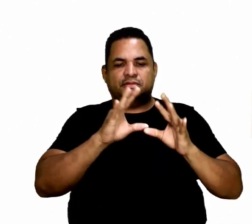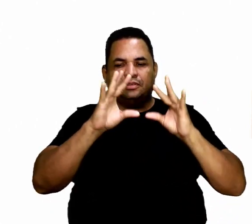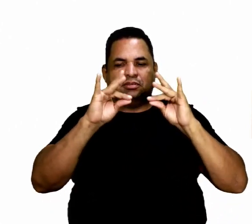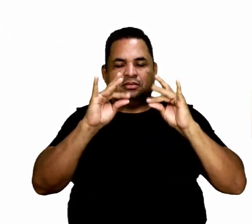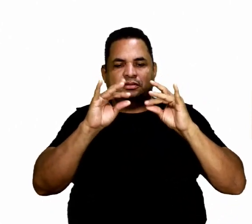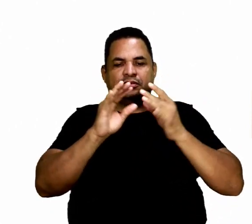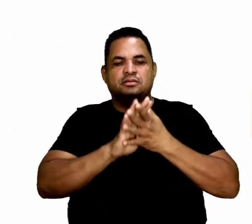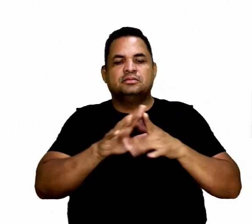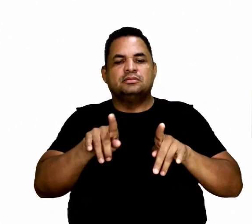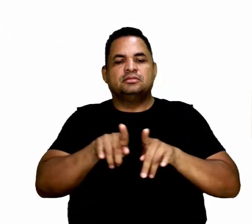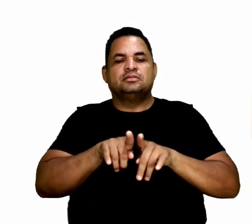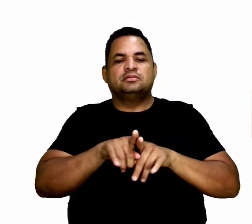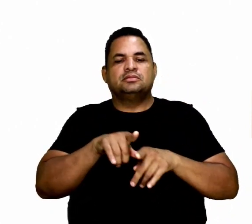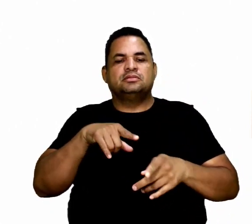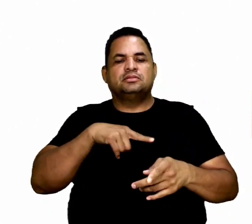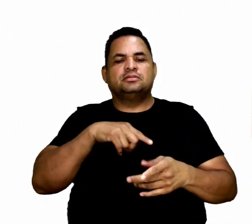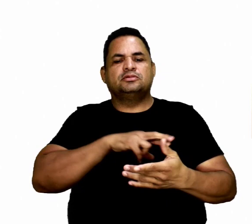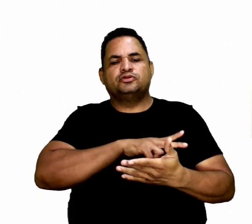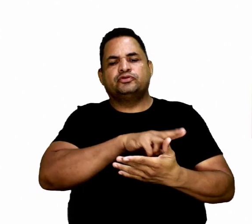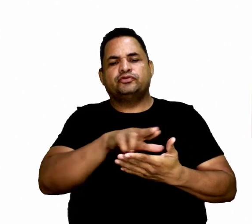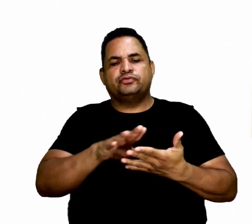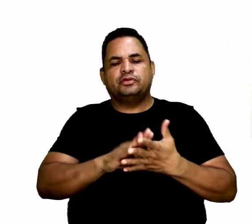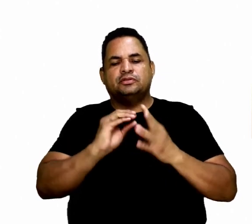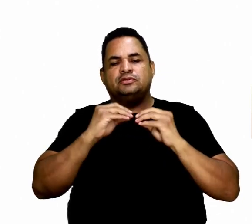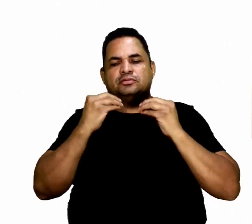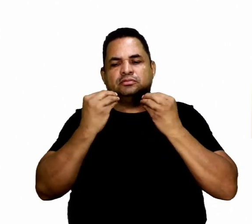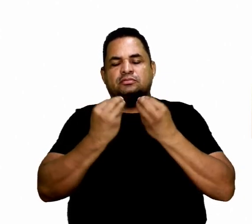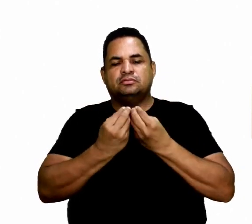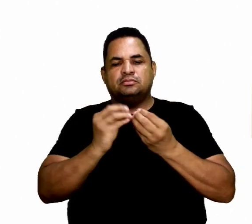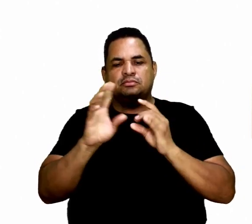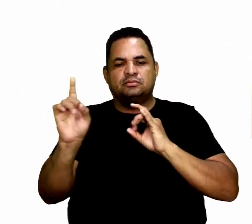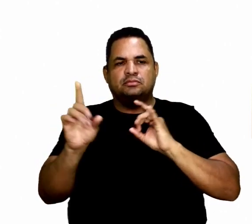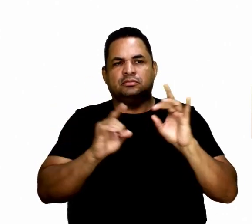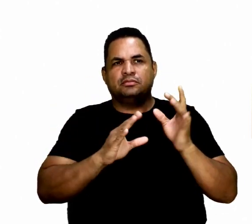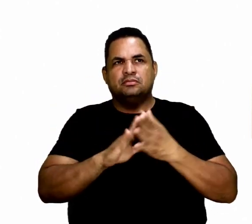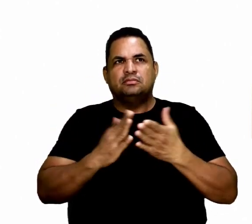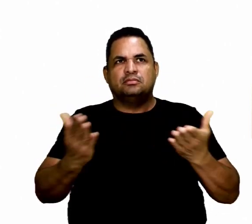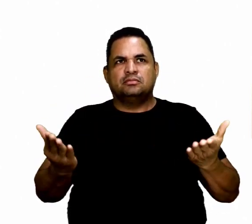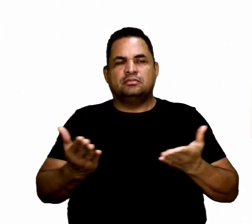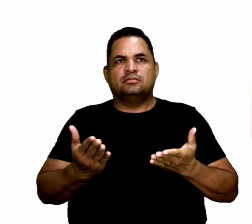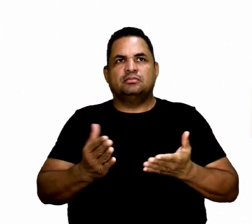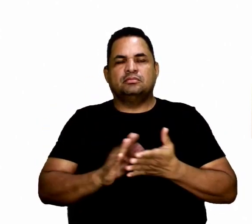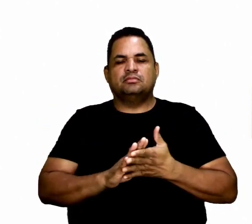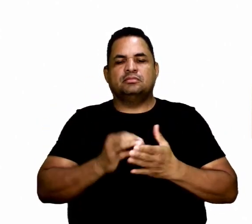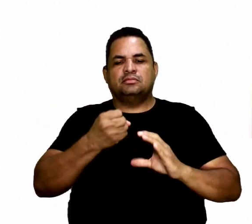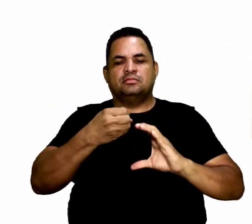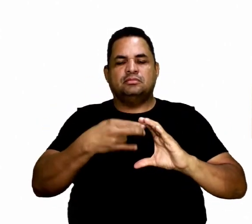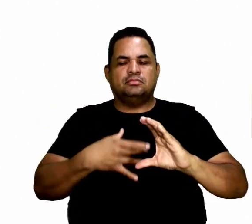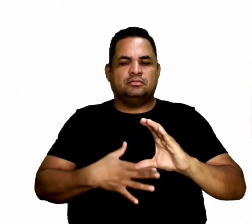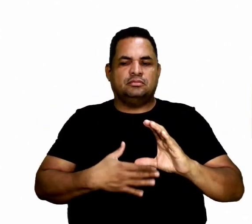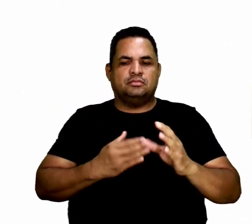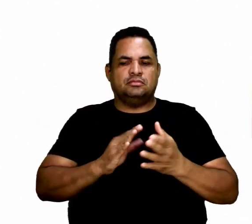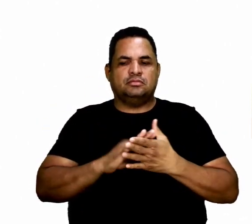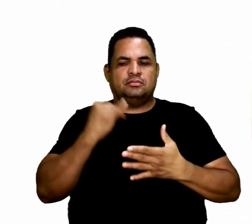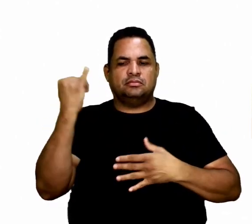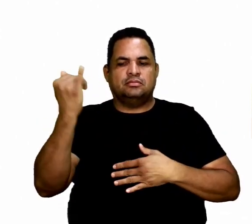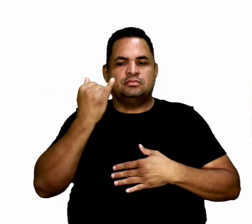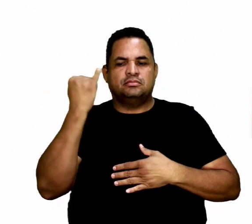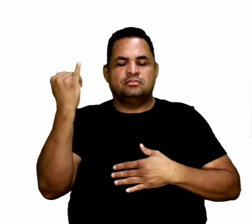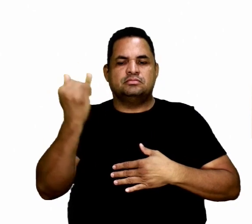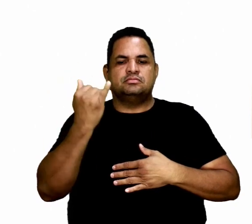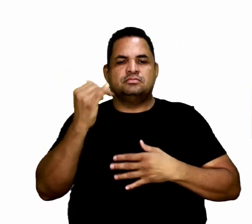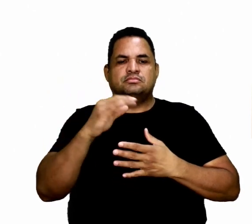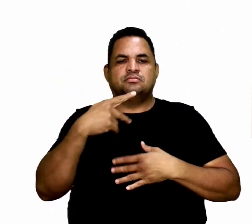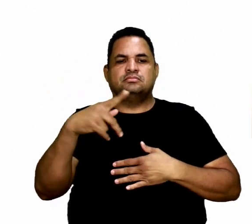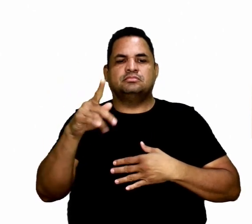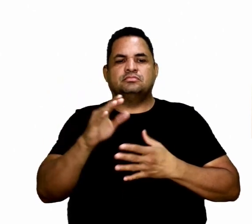ele tem vários componentes, né, professora? Que inclusive cada componente desse vão ter funções aí muito importantes para a